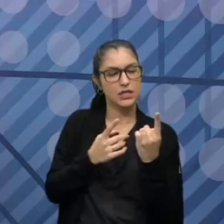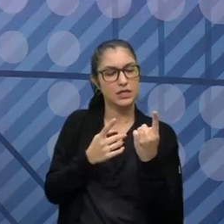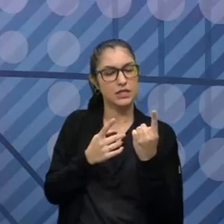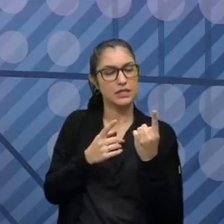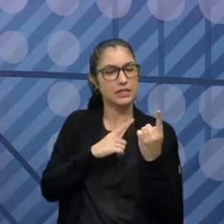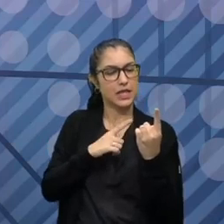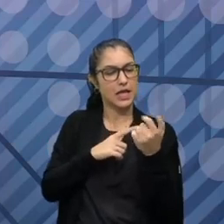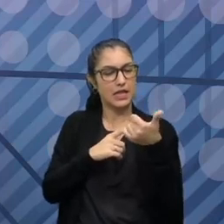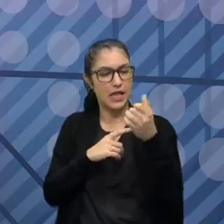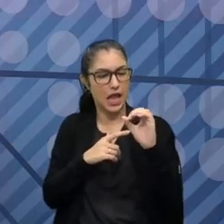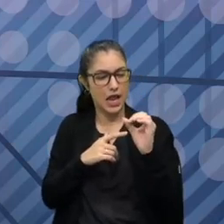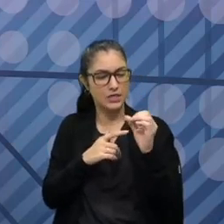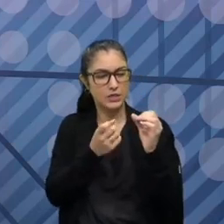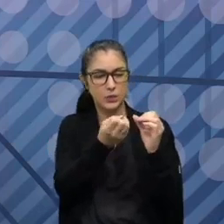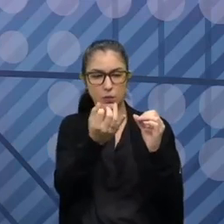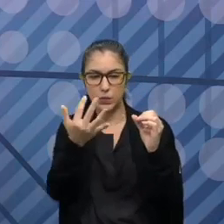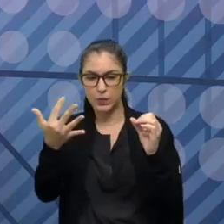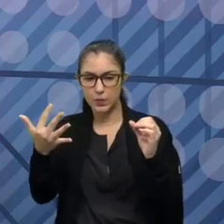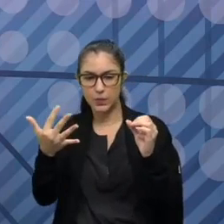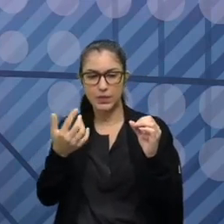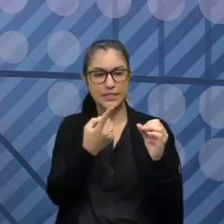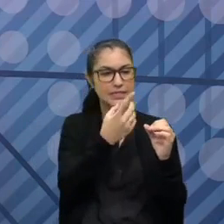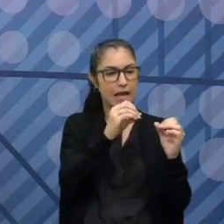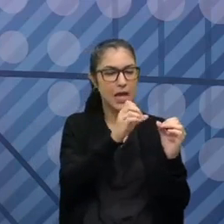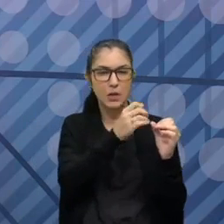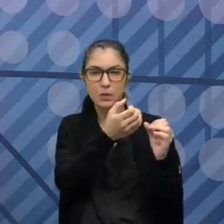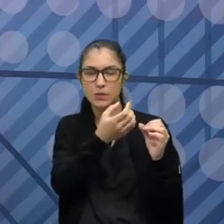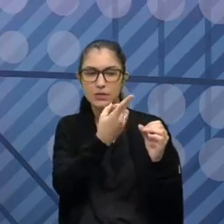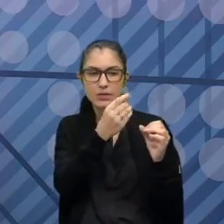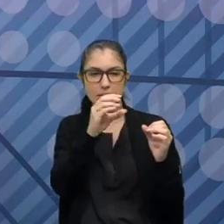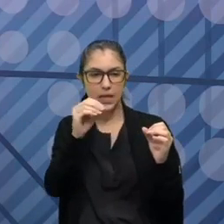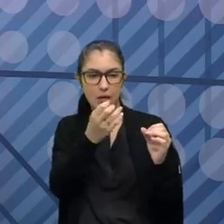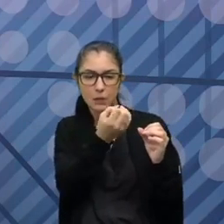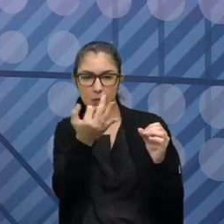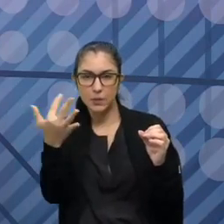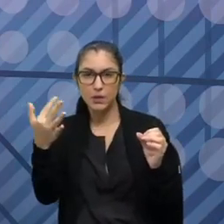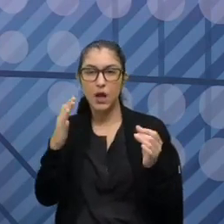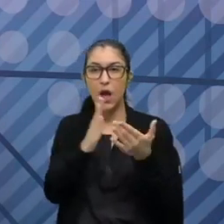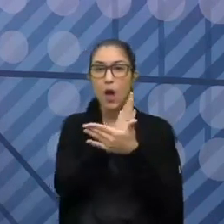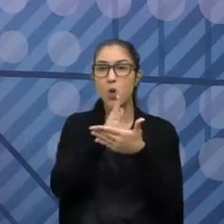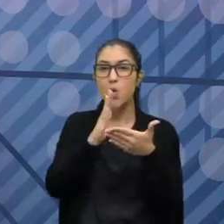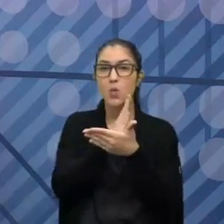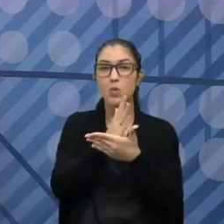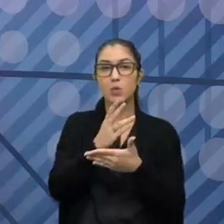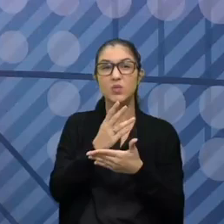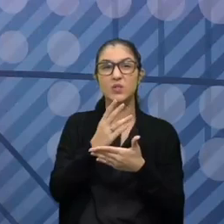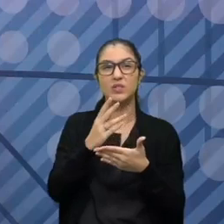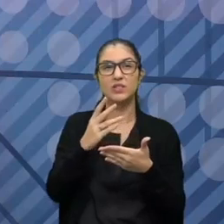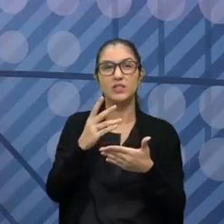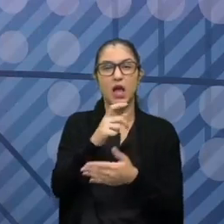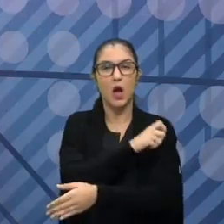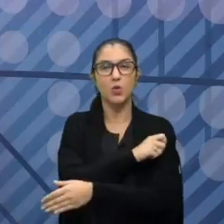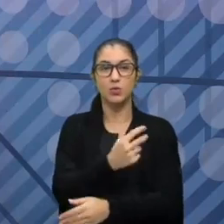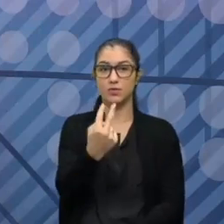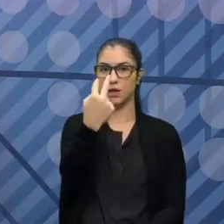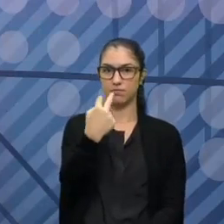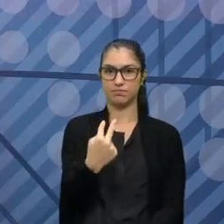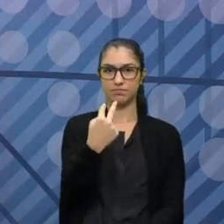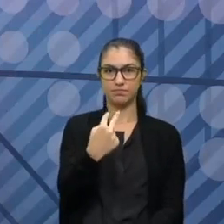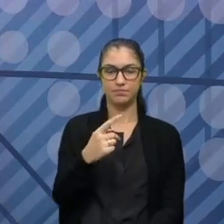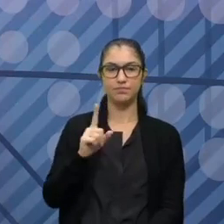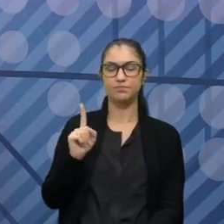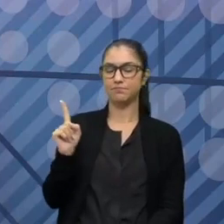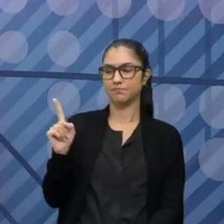centenas, eu procuro prestar bem atenção. Alguns alunos estão olhando para mim aqui, ó, né? Então, eu tenho, por